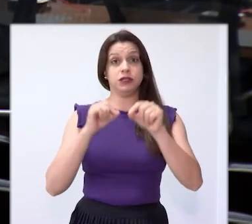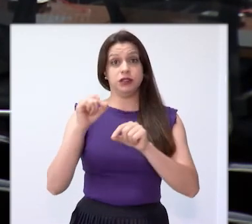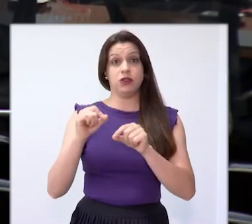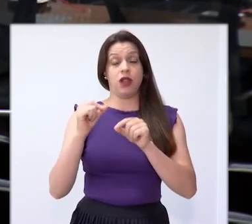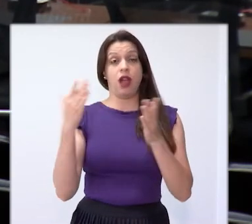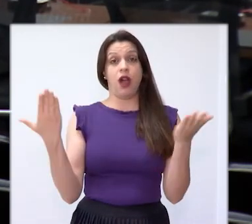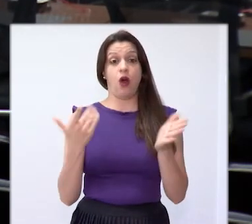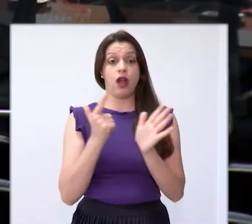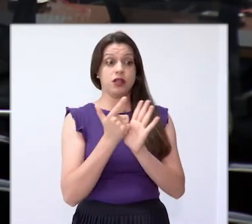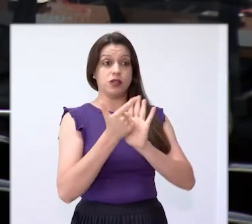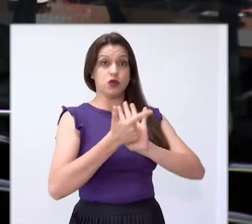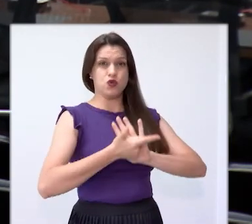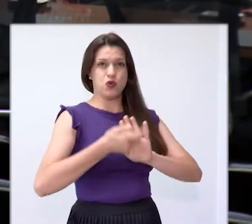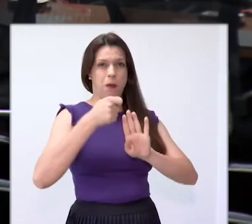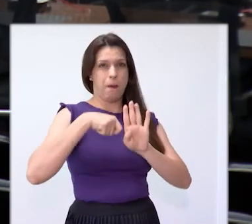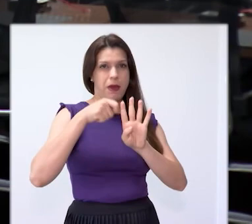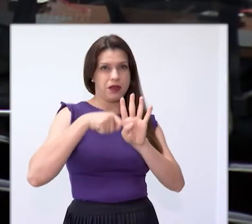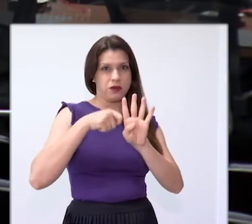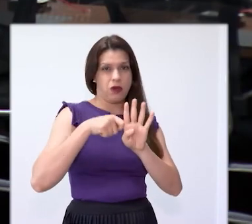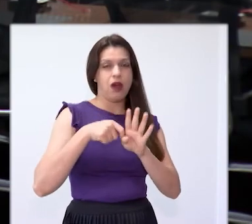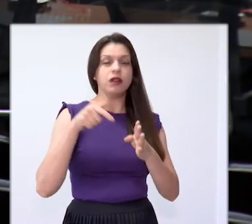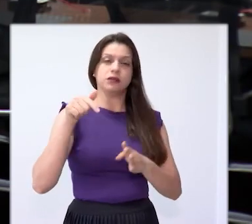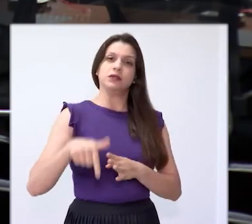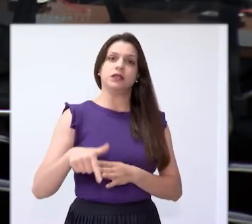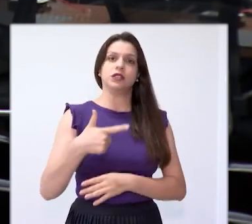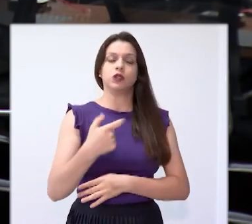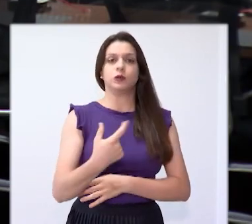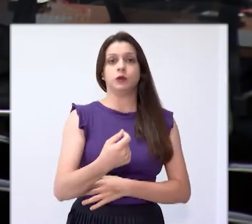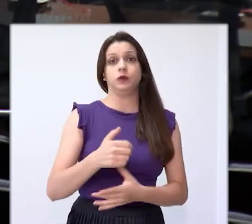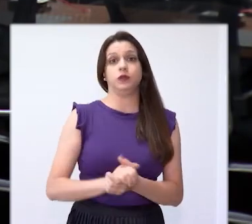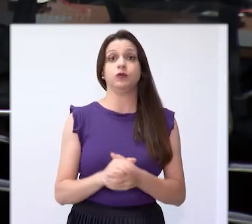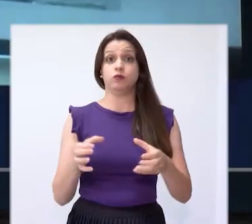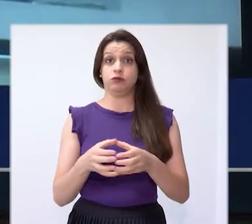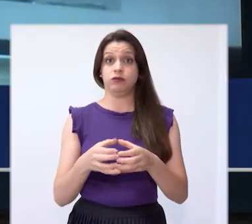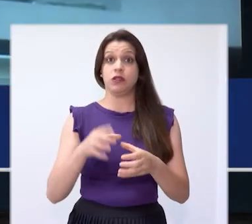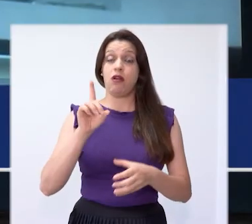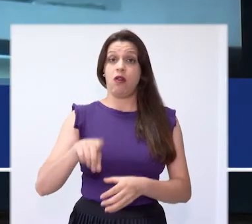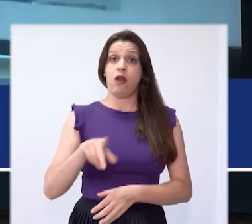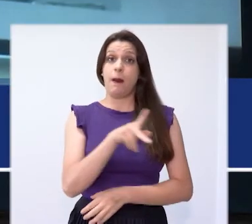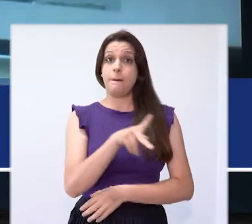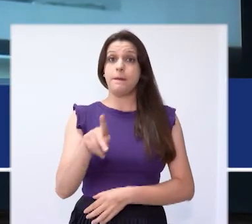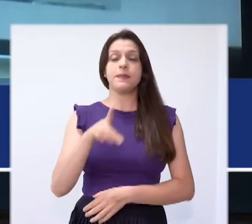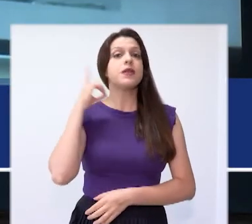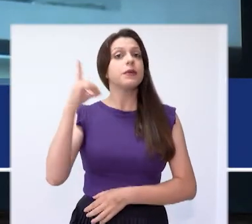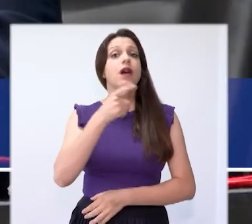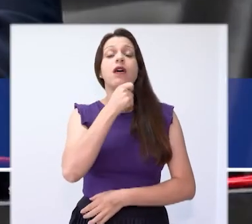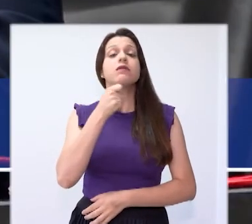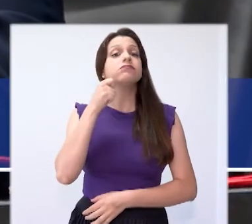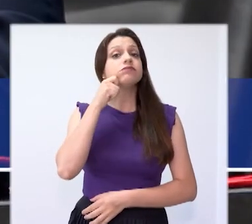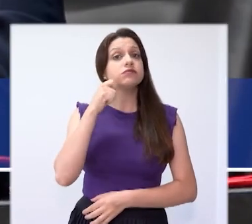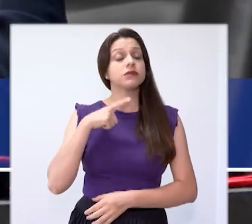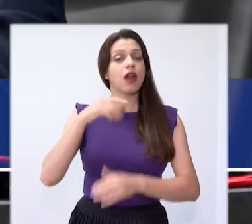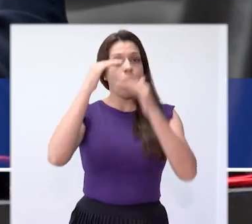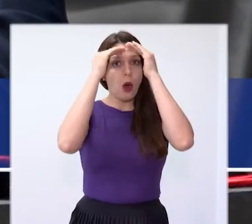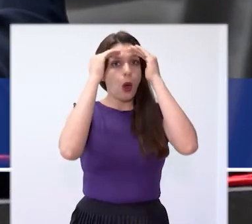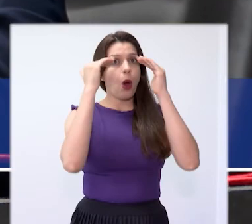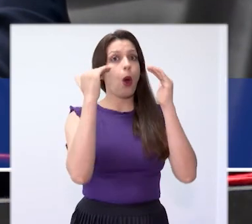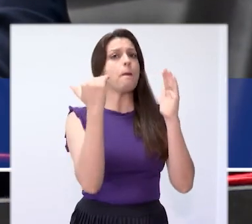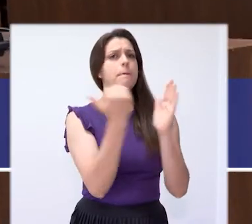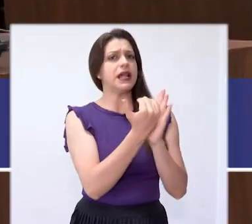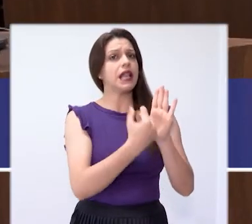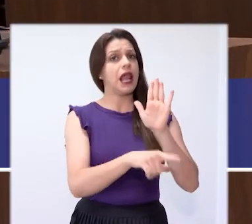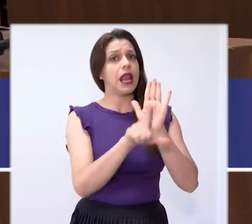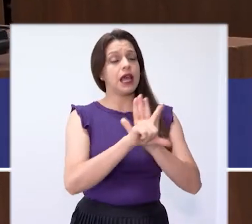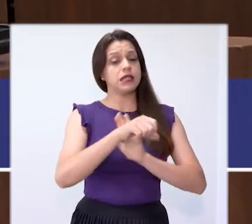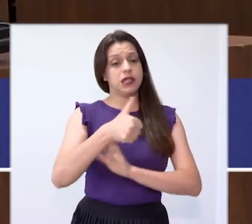O encontro foi pautado pelas atividades do segundo quadrimestre de 2020. A comissão é presidida pelo deputado Antônio Vaz e é